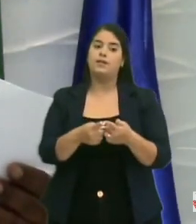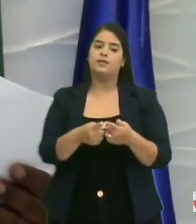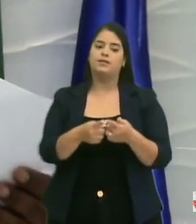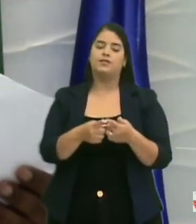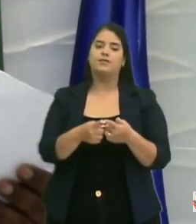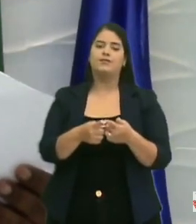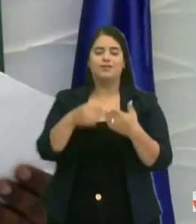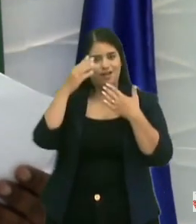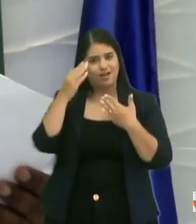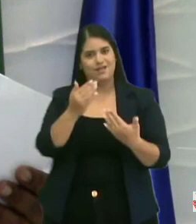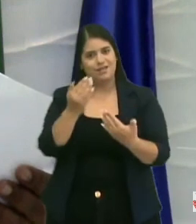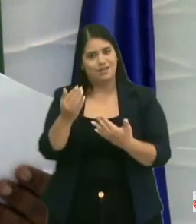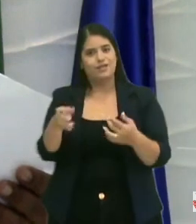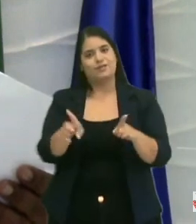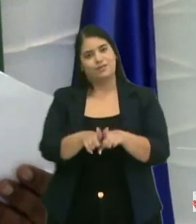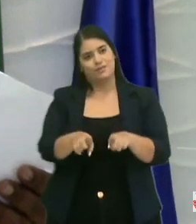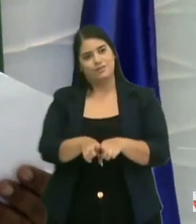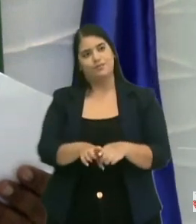também elogia.